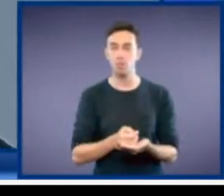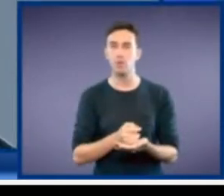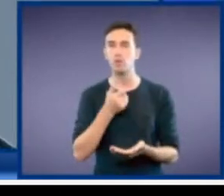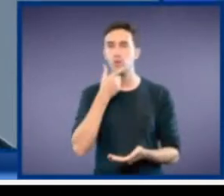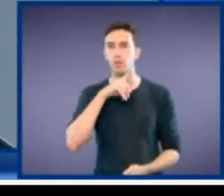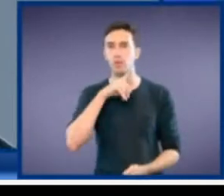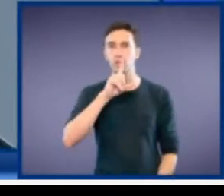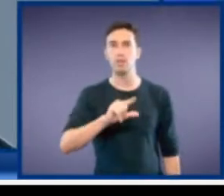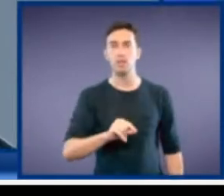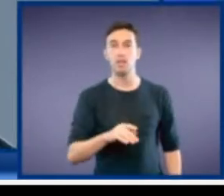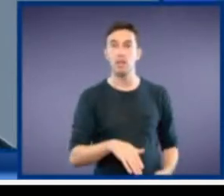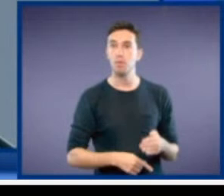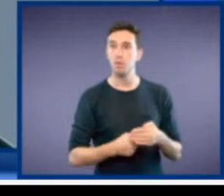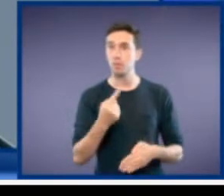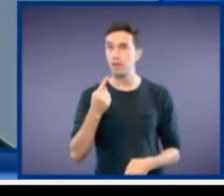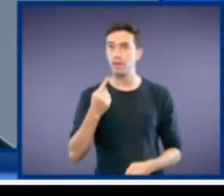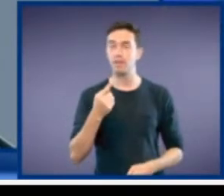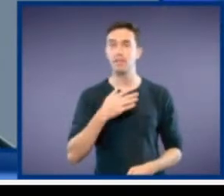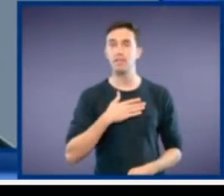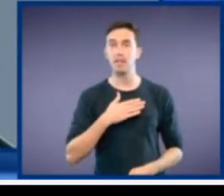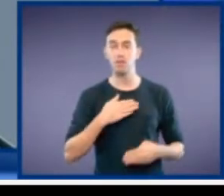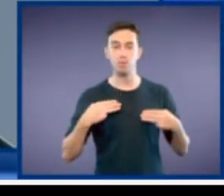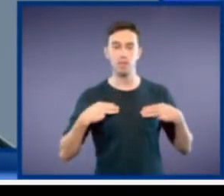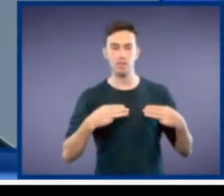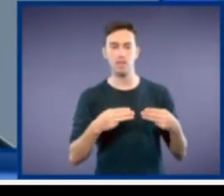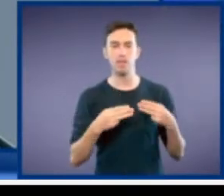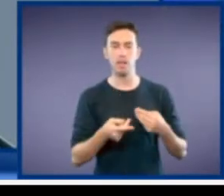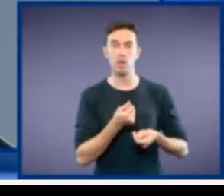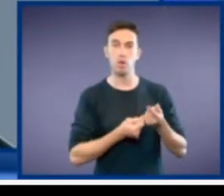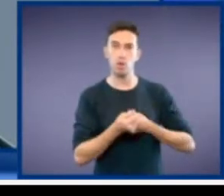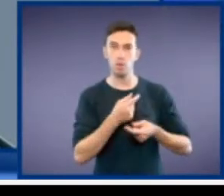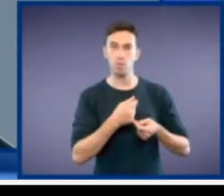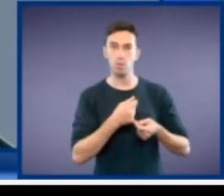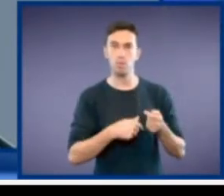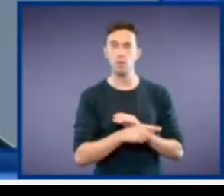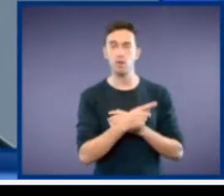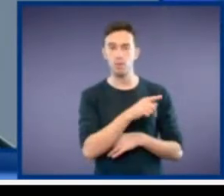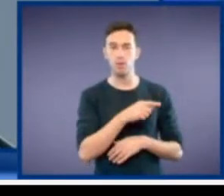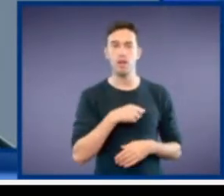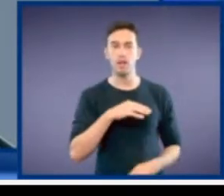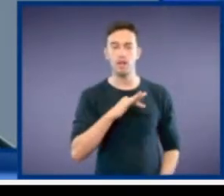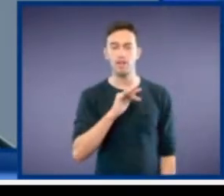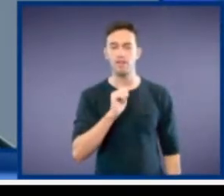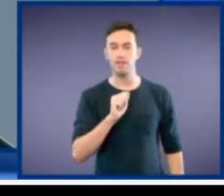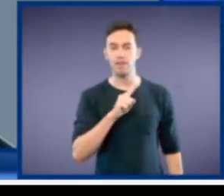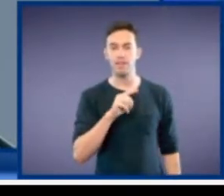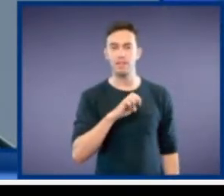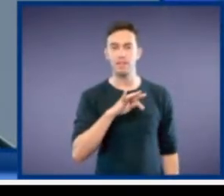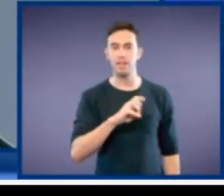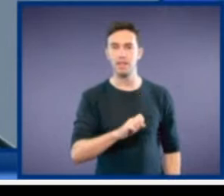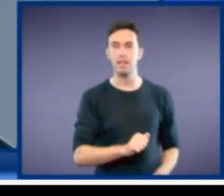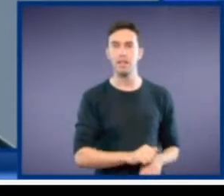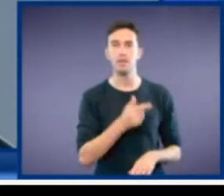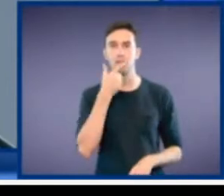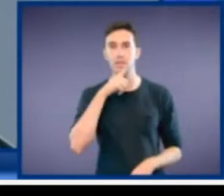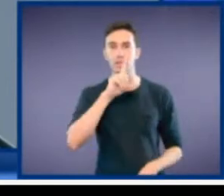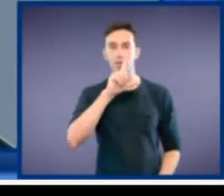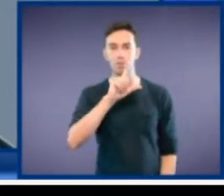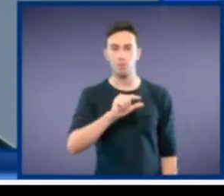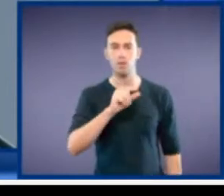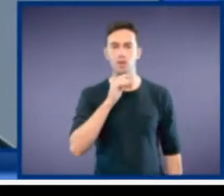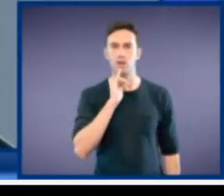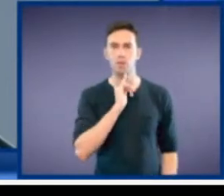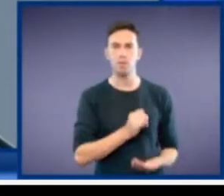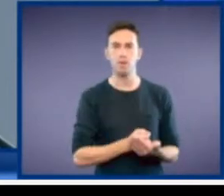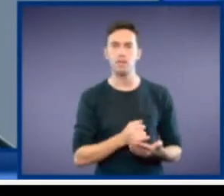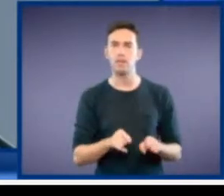eu estou há 21 anos no Ministério da Economia, da Fazenda, fizemos grandes reduções de impostos. 20% no imposto de importação de quase todos